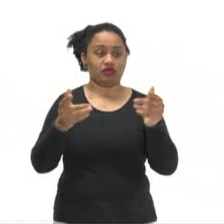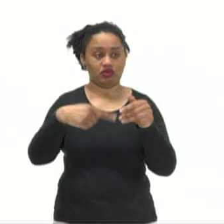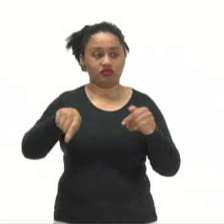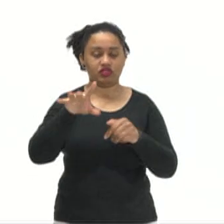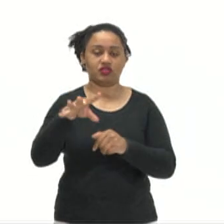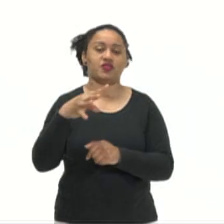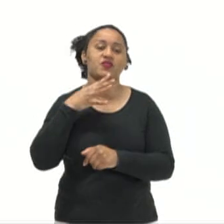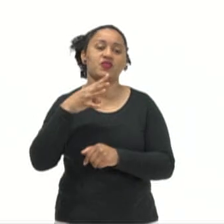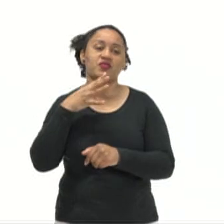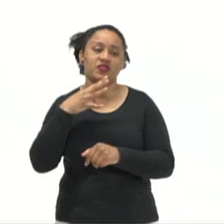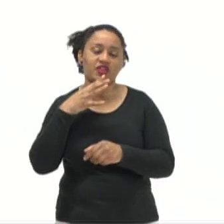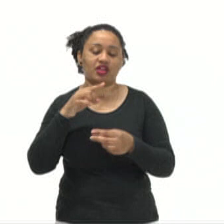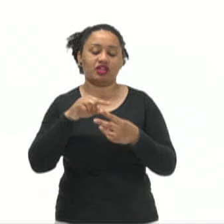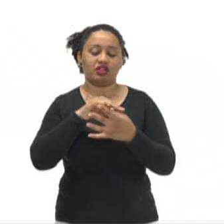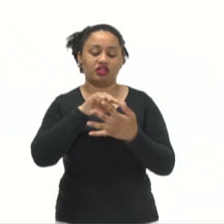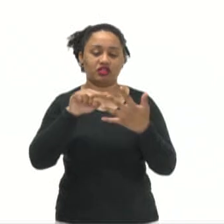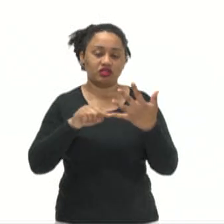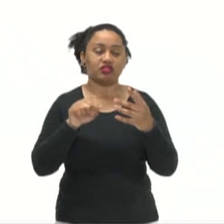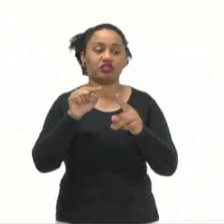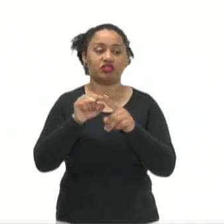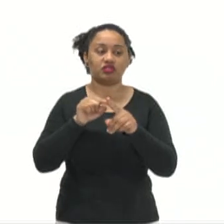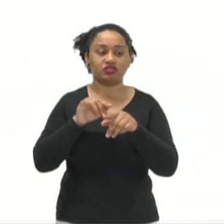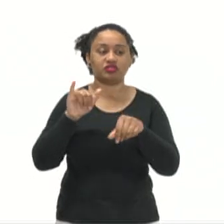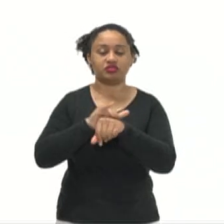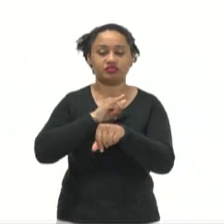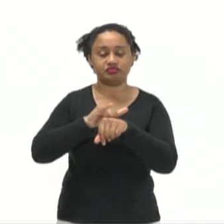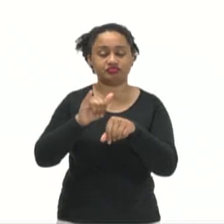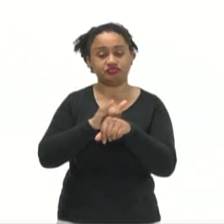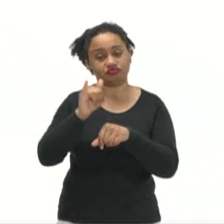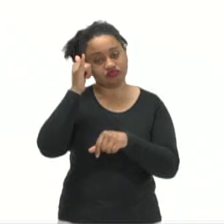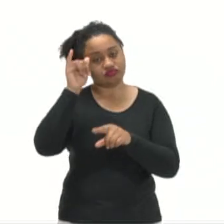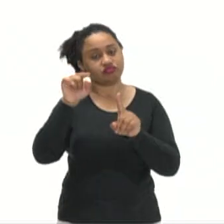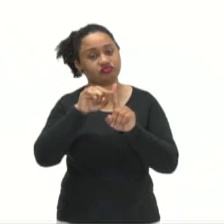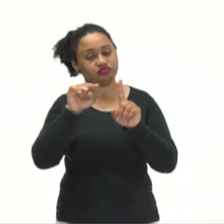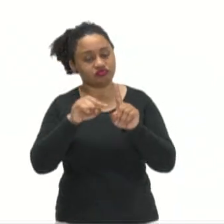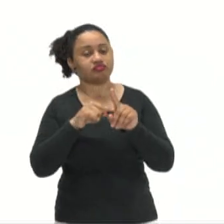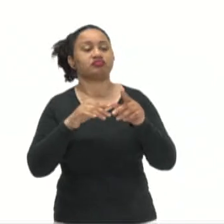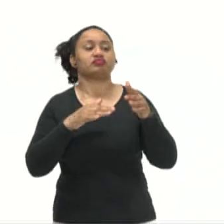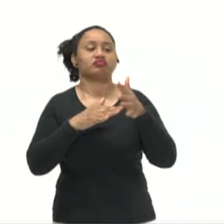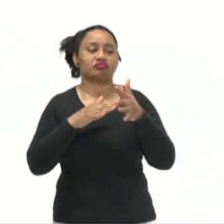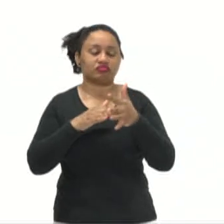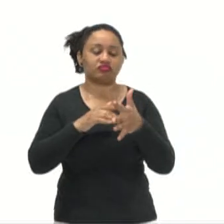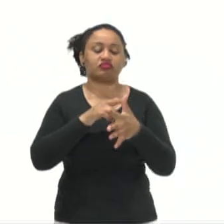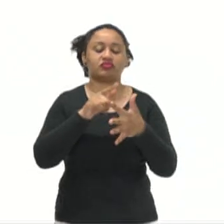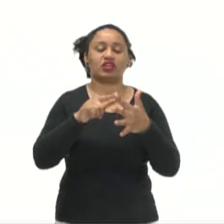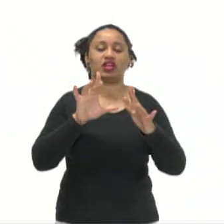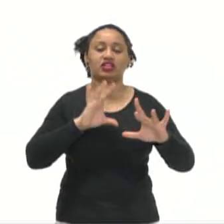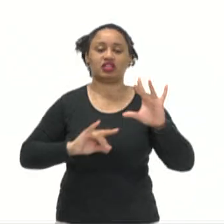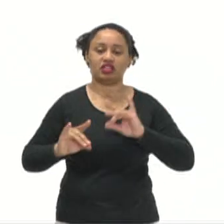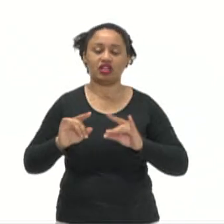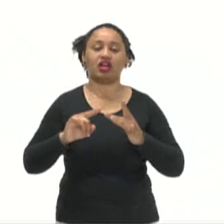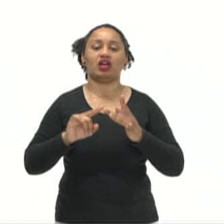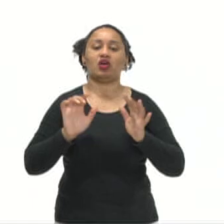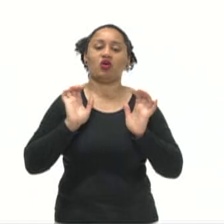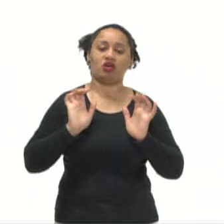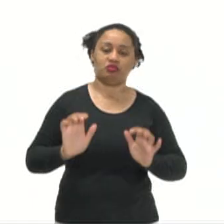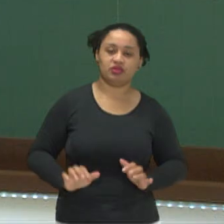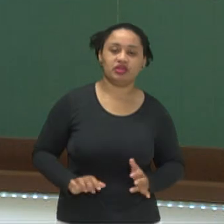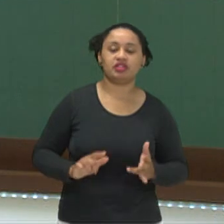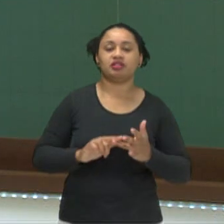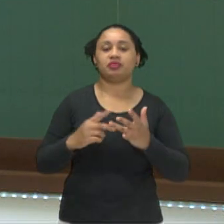já conhece os 5 tipos de métodos anticoncepcionais, barreira, hormonal,